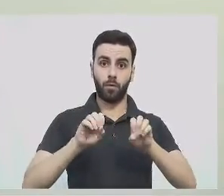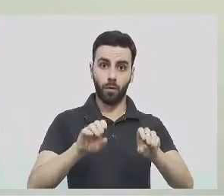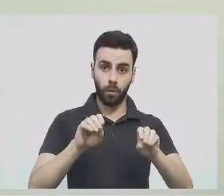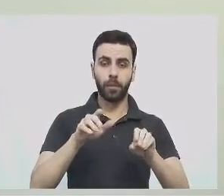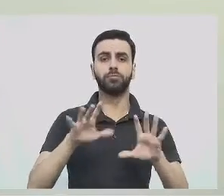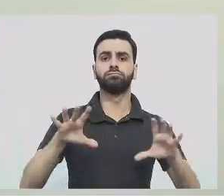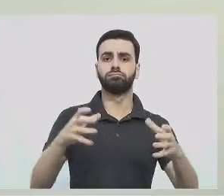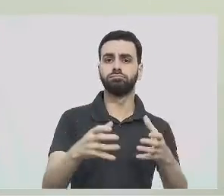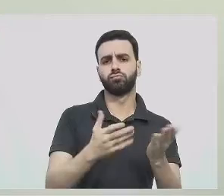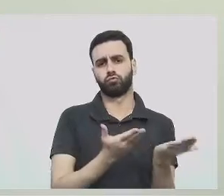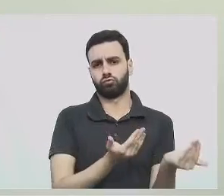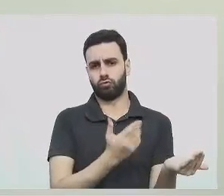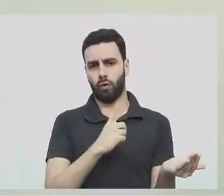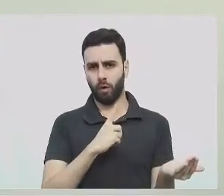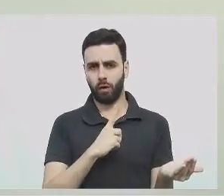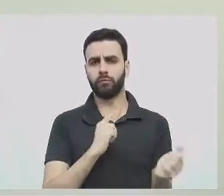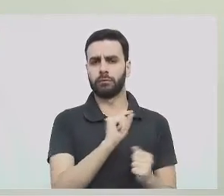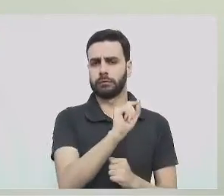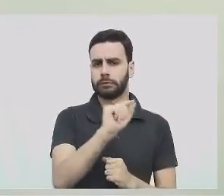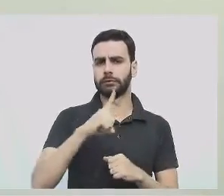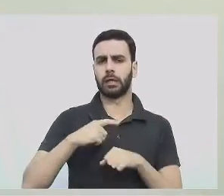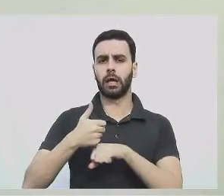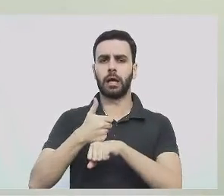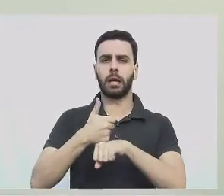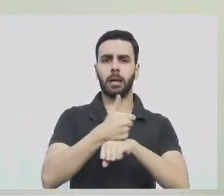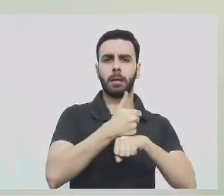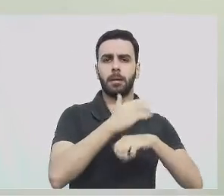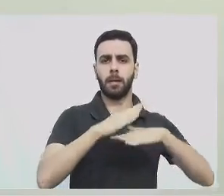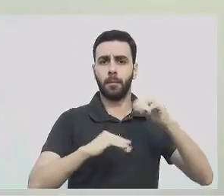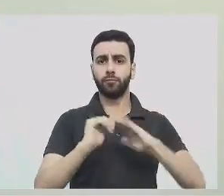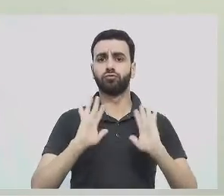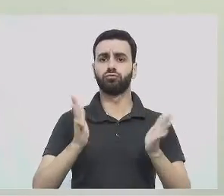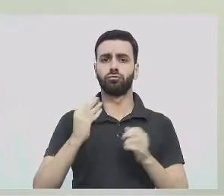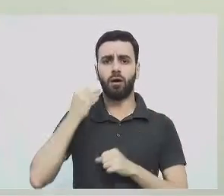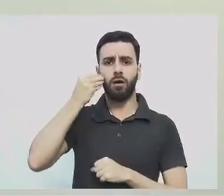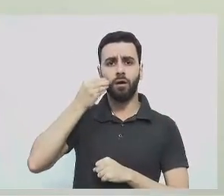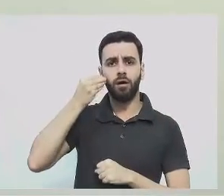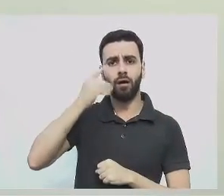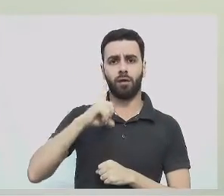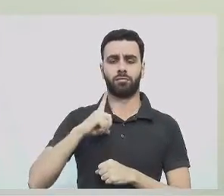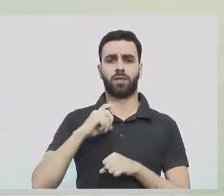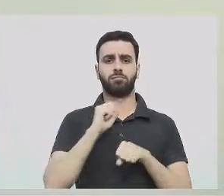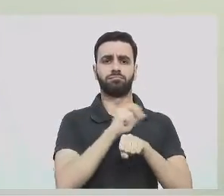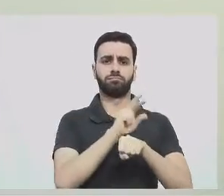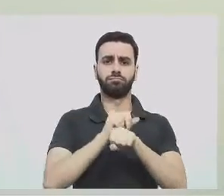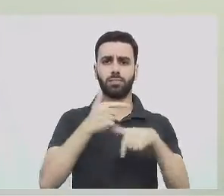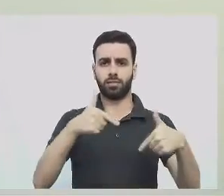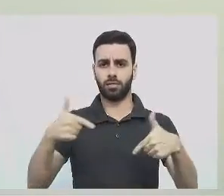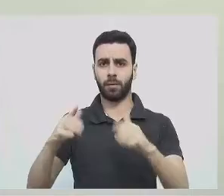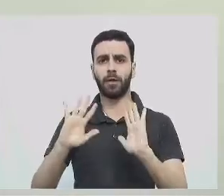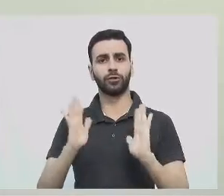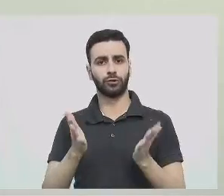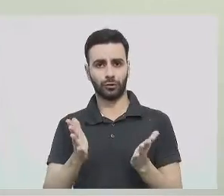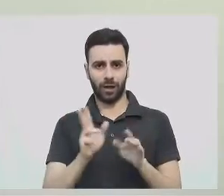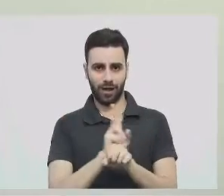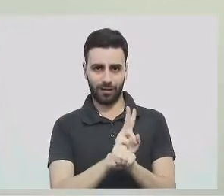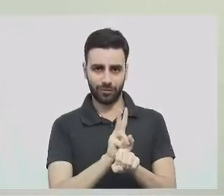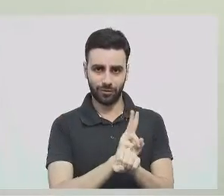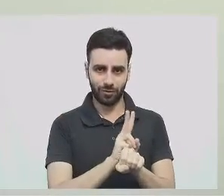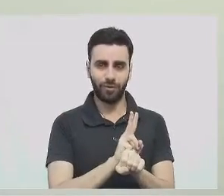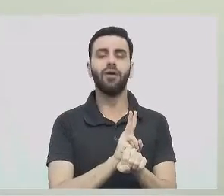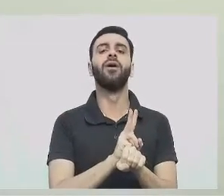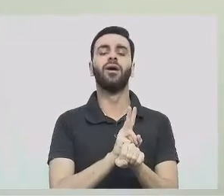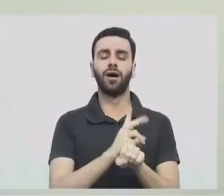nossos jovens, de muitos profissionais que já atuam no mercado de trabalho em nossa cidade,